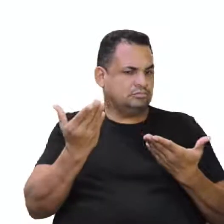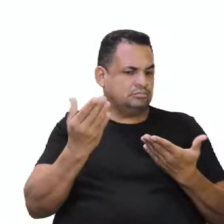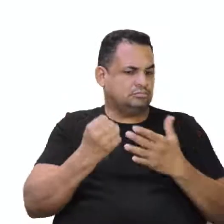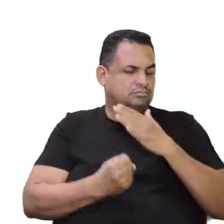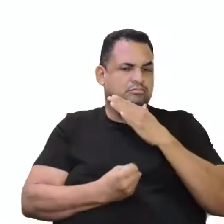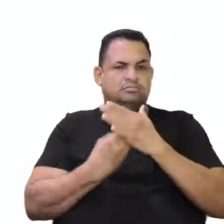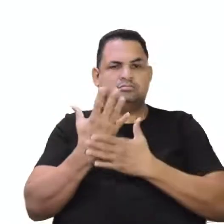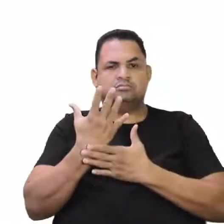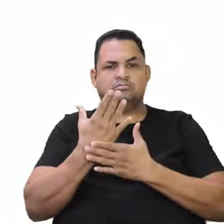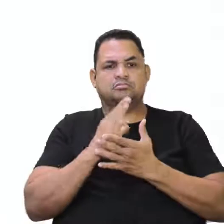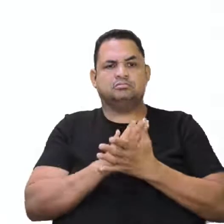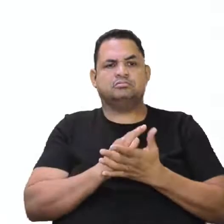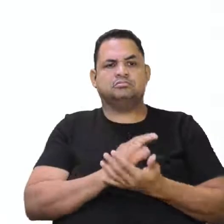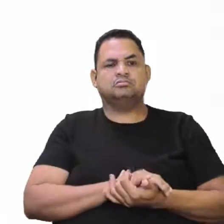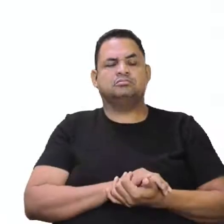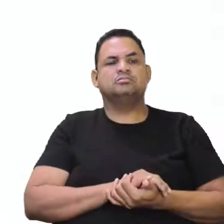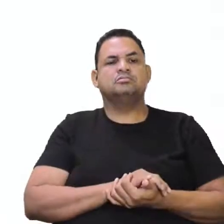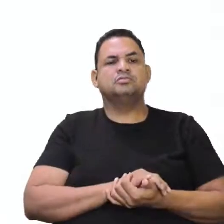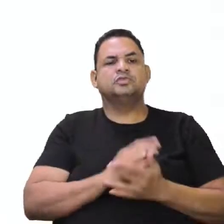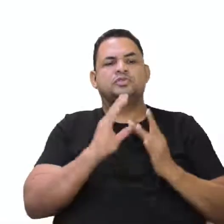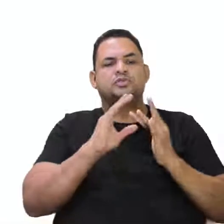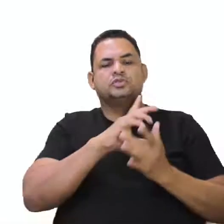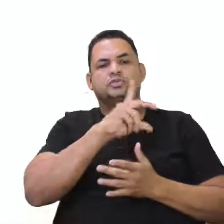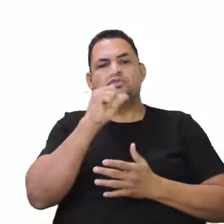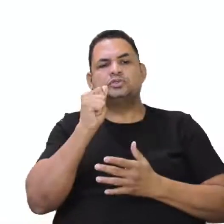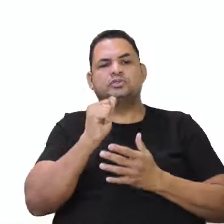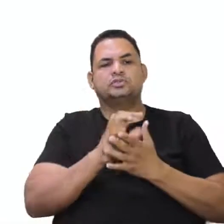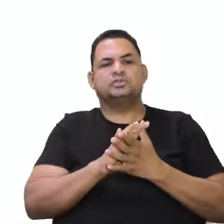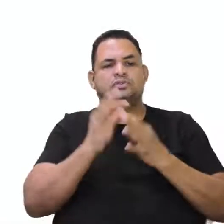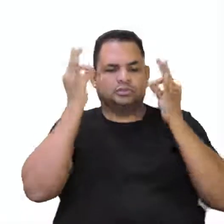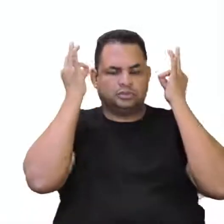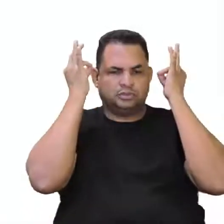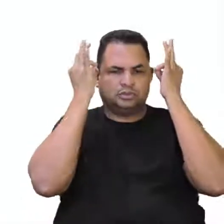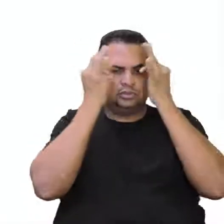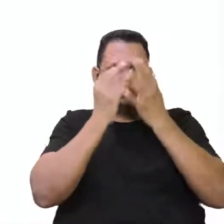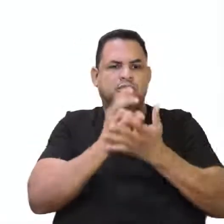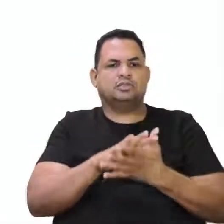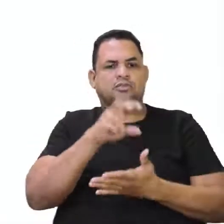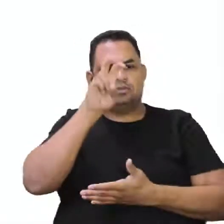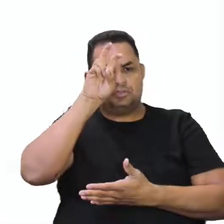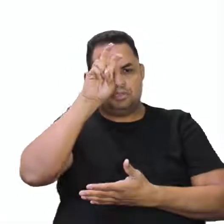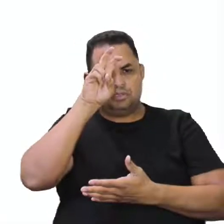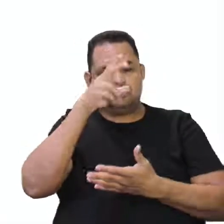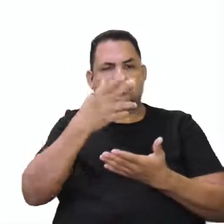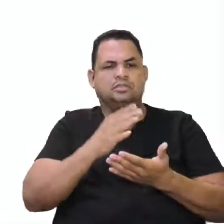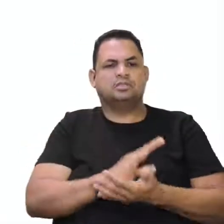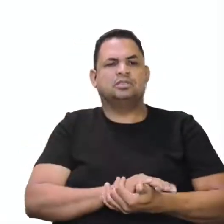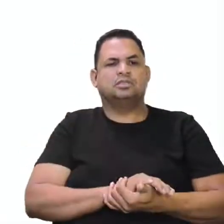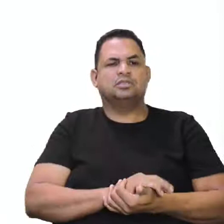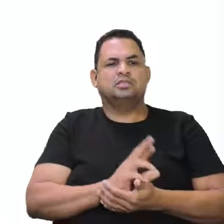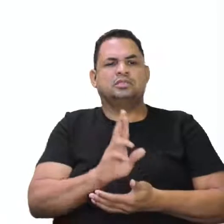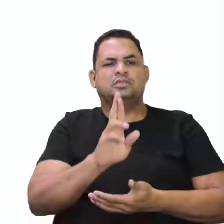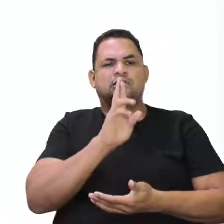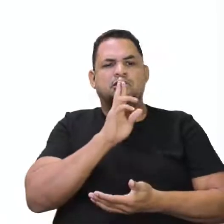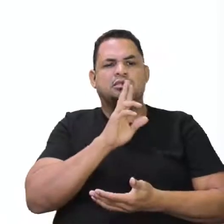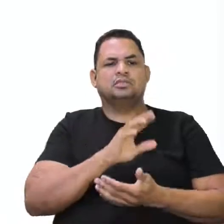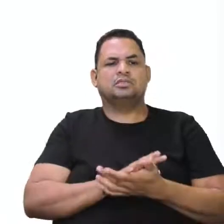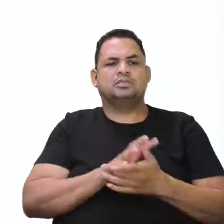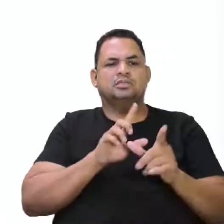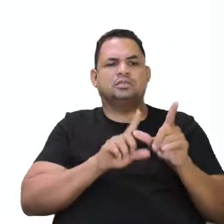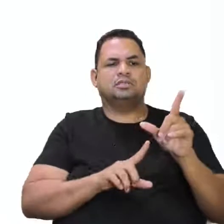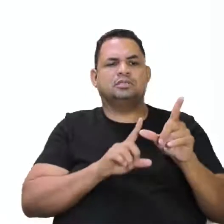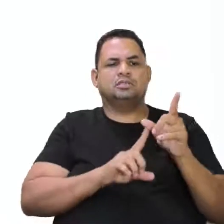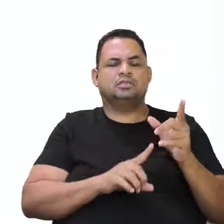a origem do Valentine's Day. Ele veio do Egito, da Grécia, a resposta é